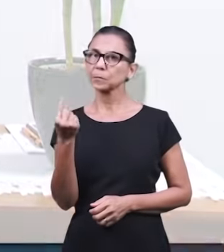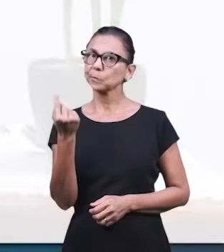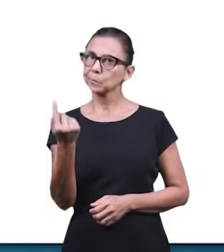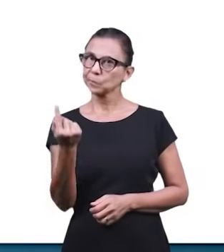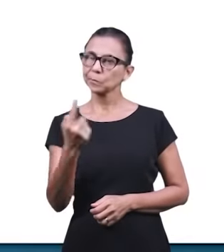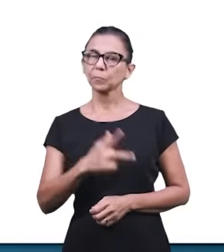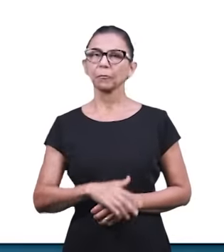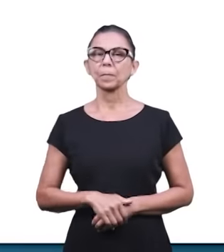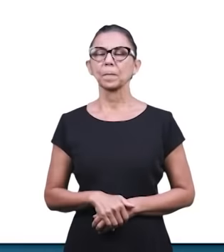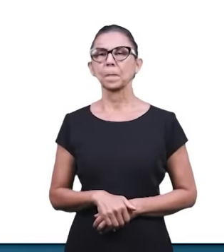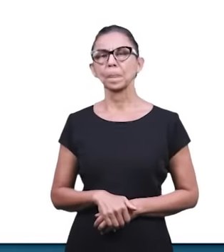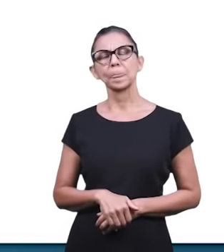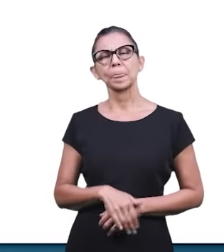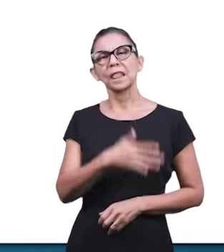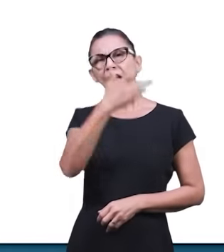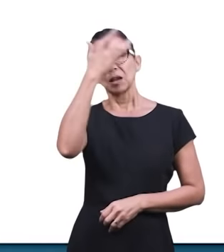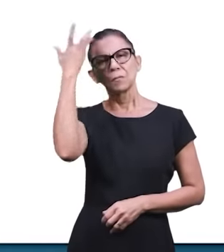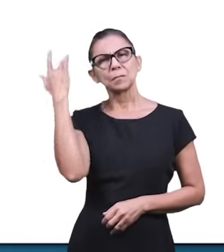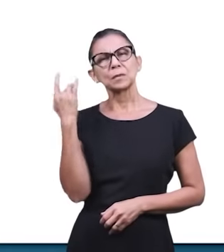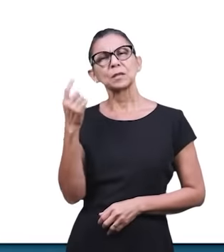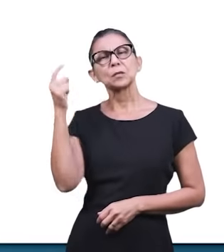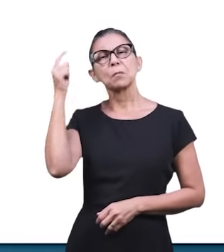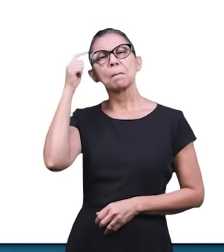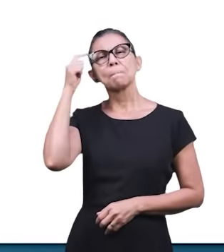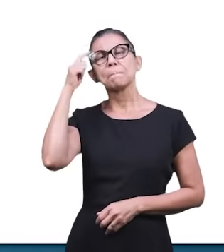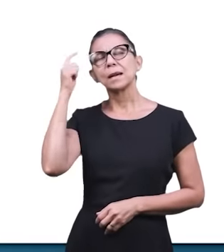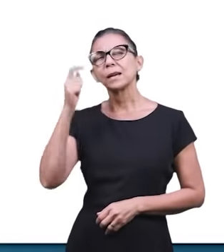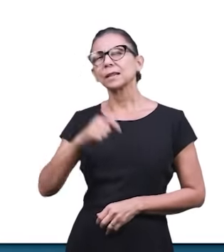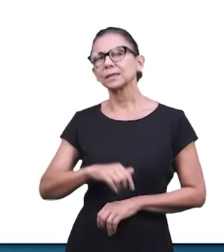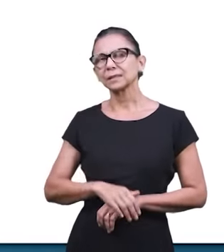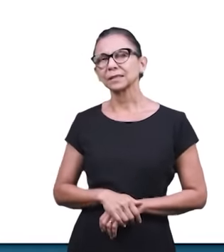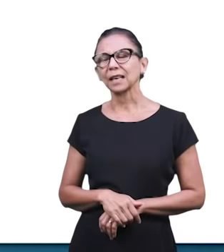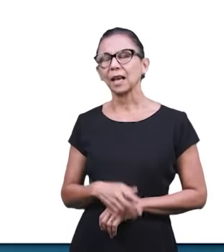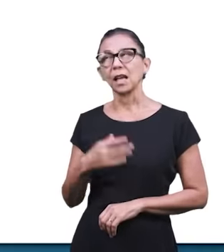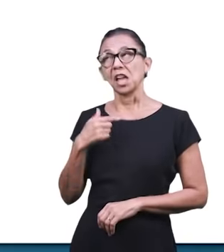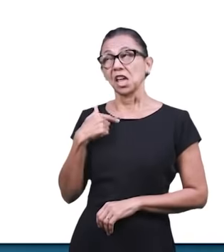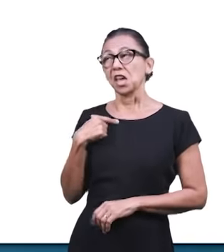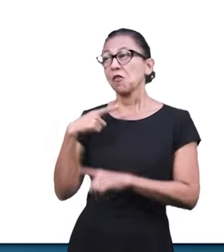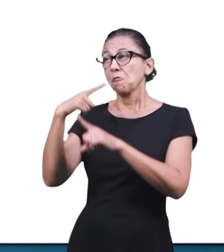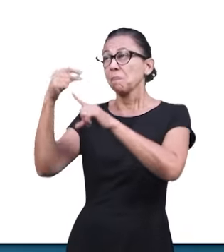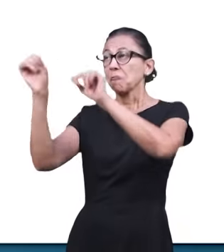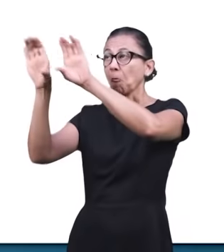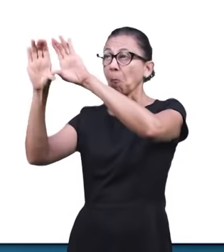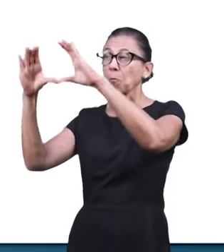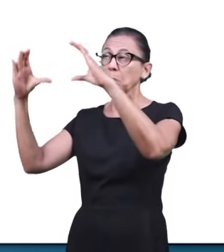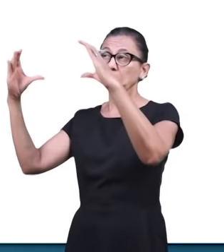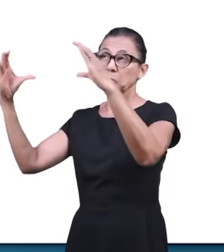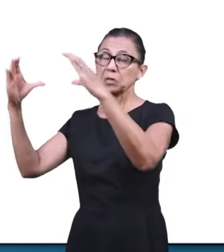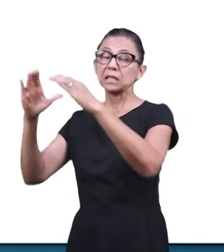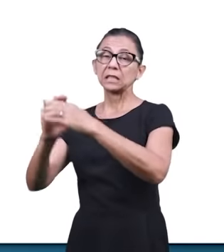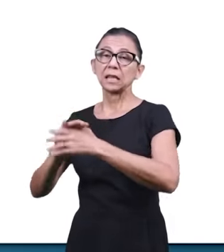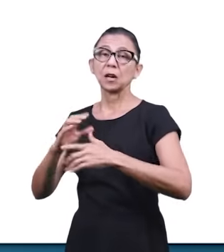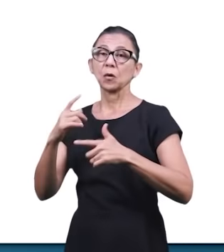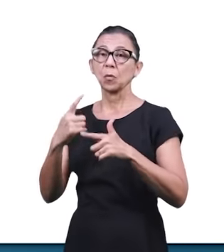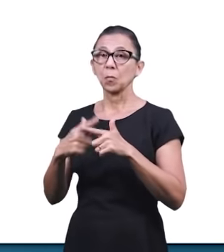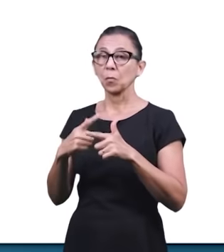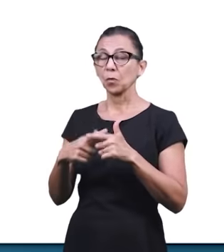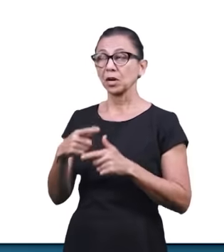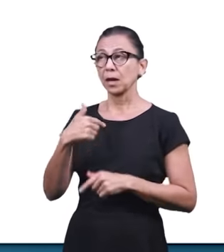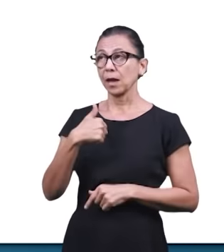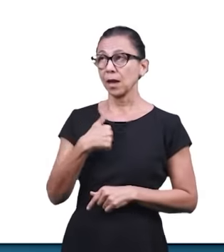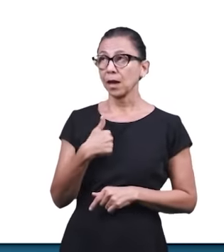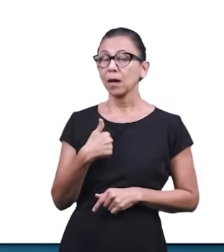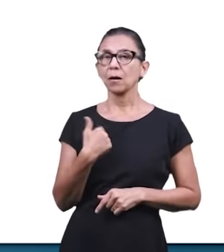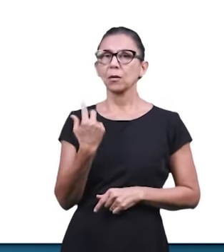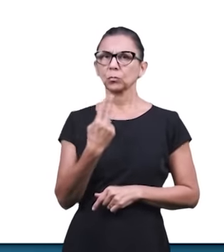3.1. Alguém acha que vai para o céu porque entregou ou porque foi usado em um